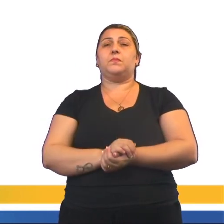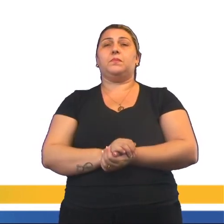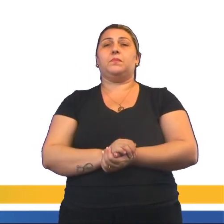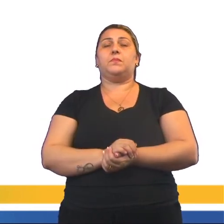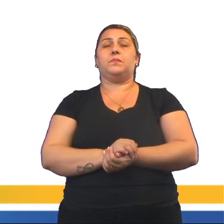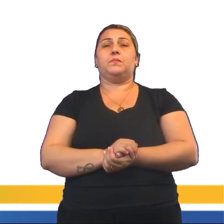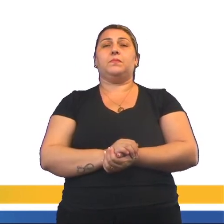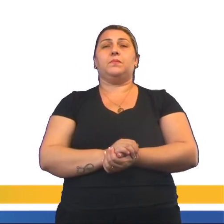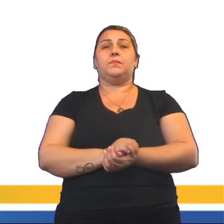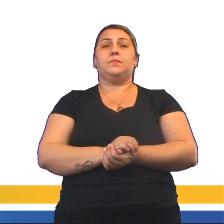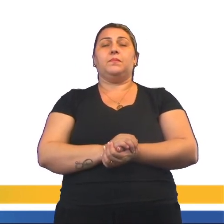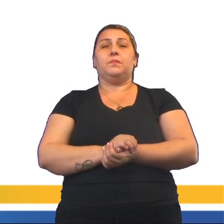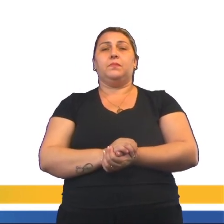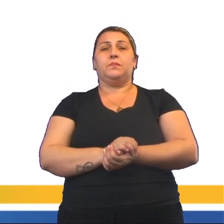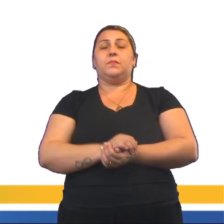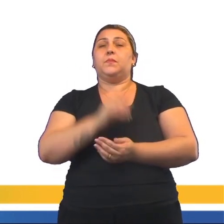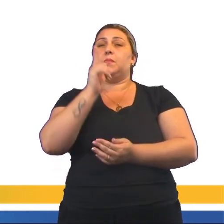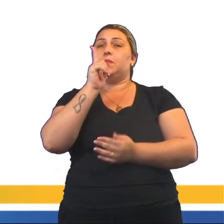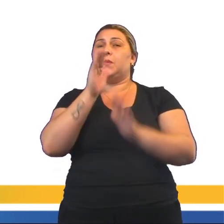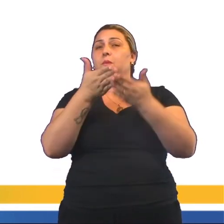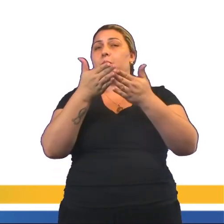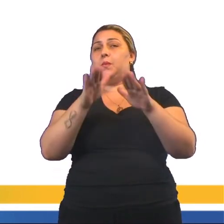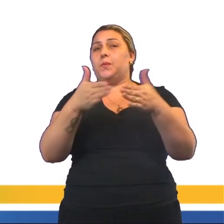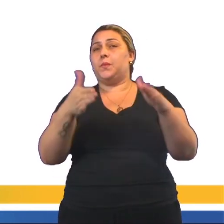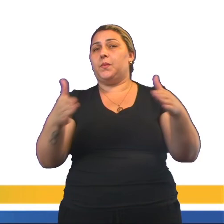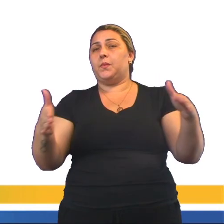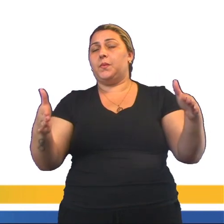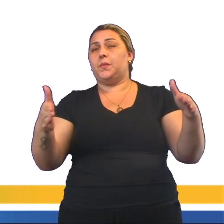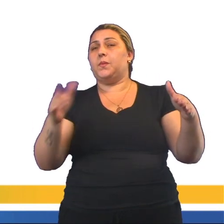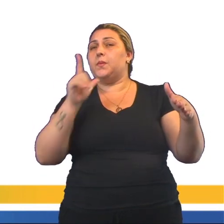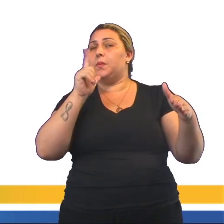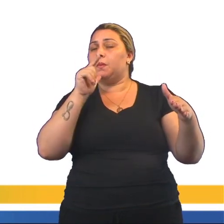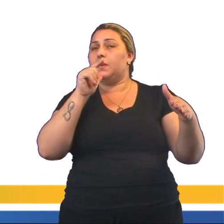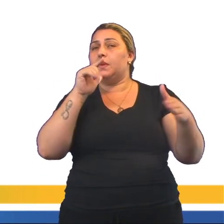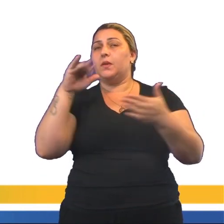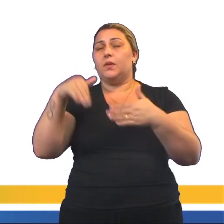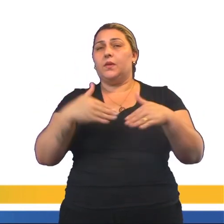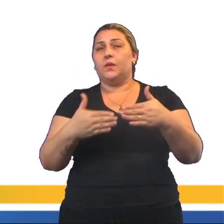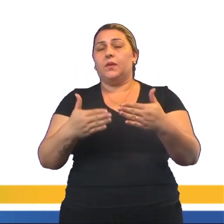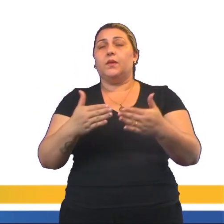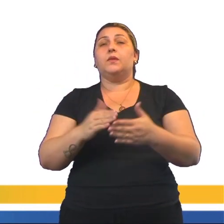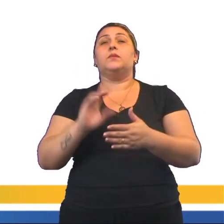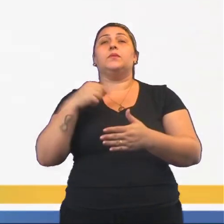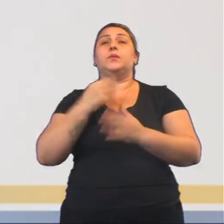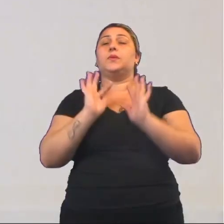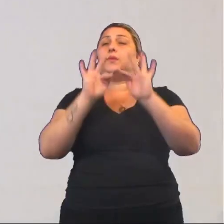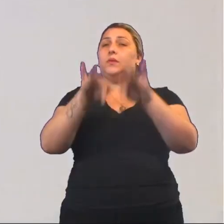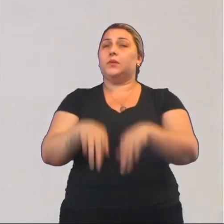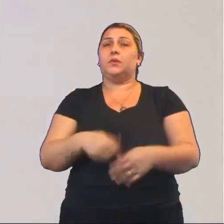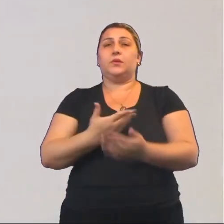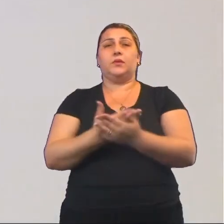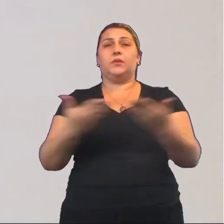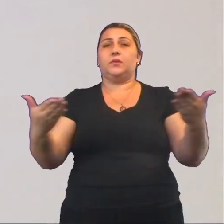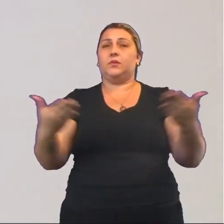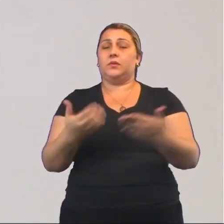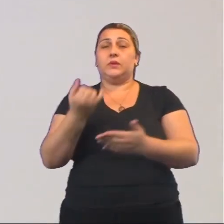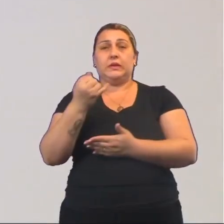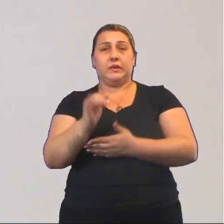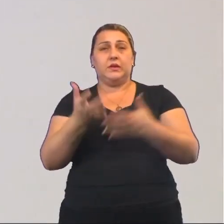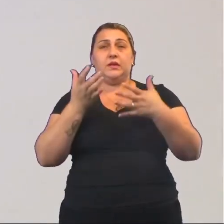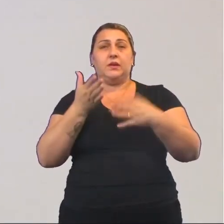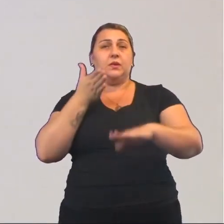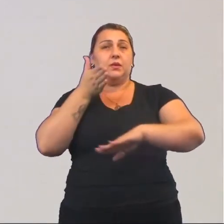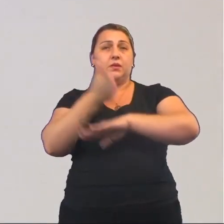mesmo na parte do mar onde desembocou essas águas do rio. Com isso, a gente encerra a nossa aula de hoje. Se você